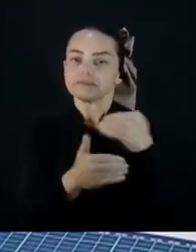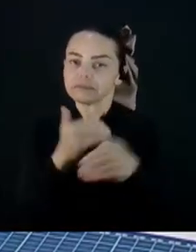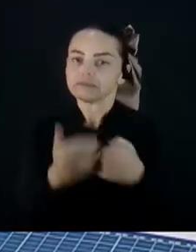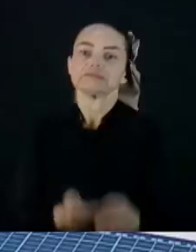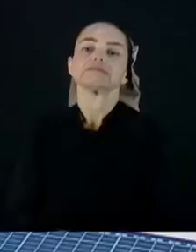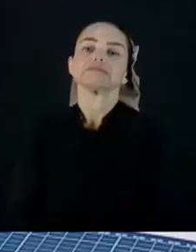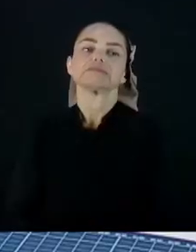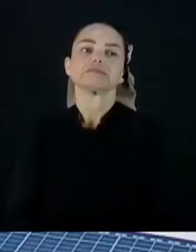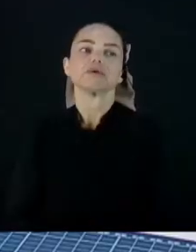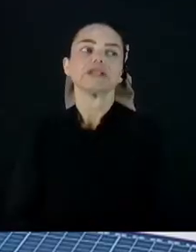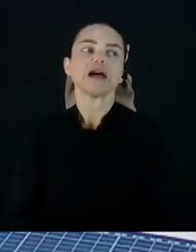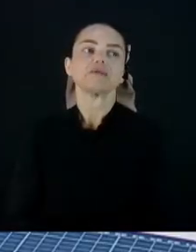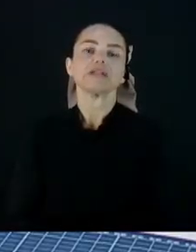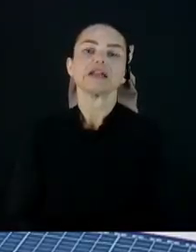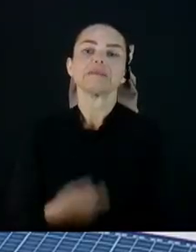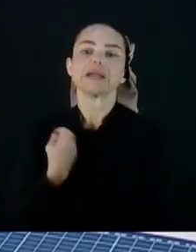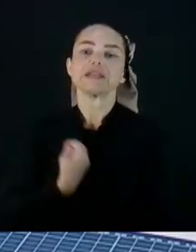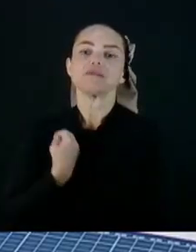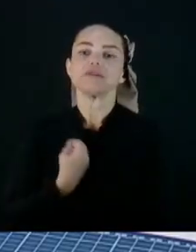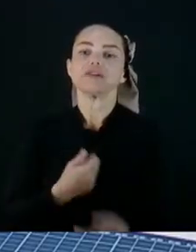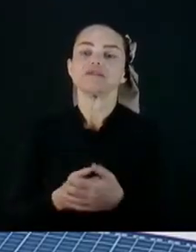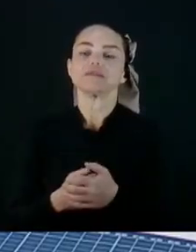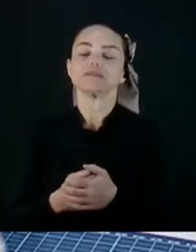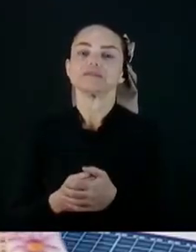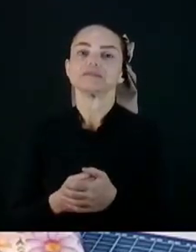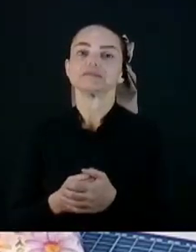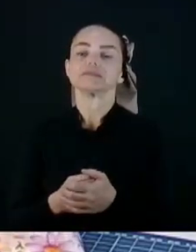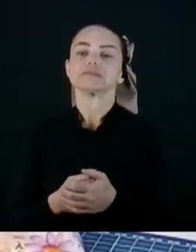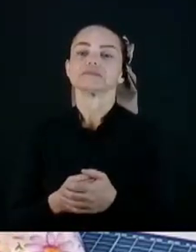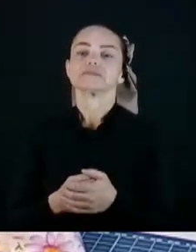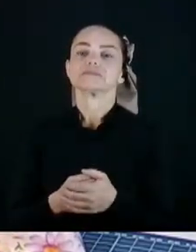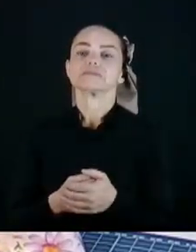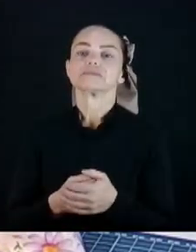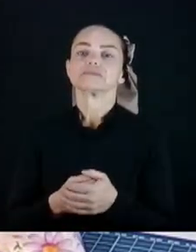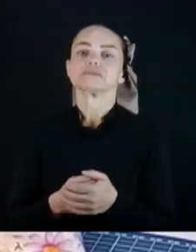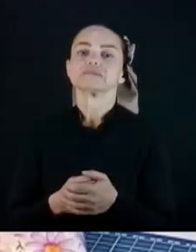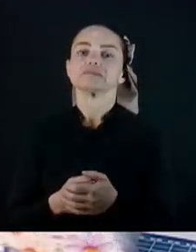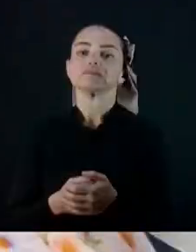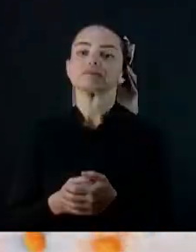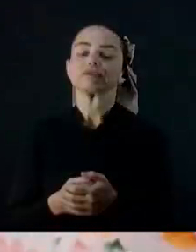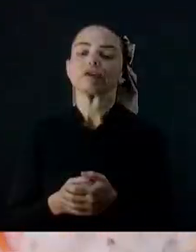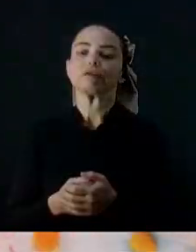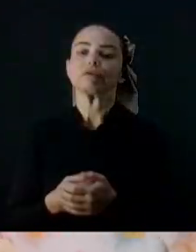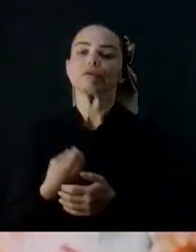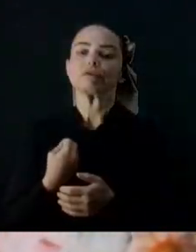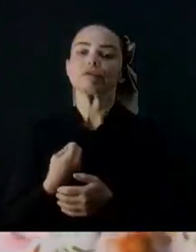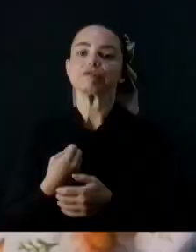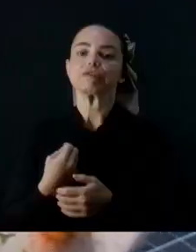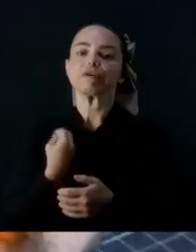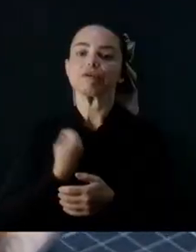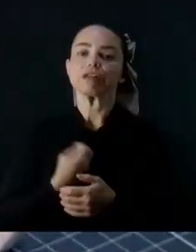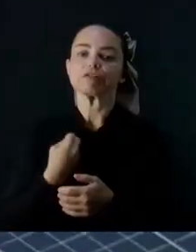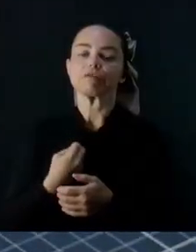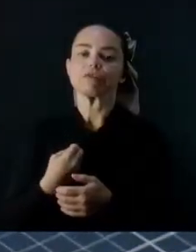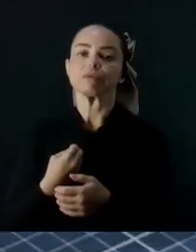sem pressa, né? Com capricho mesmo, né? Pra te dar orgulho mesmo, exatamente. né?